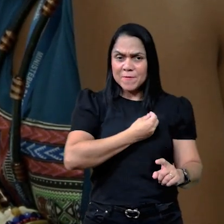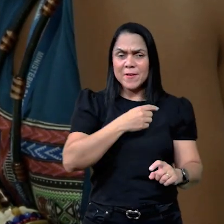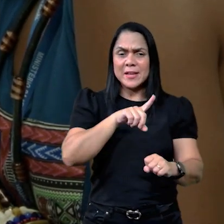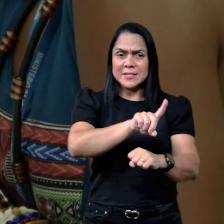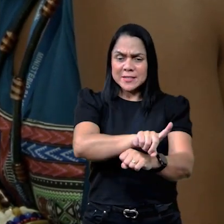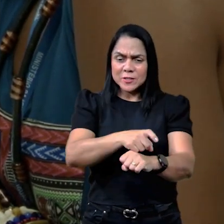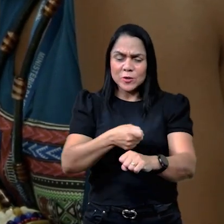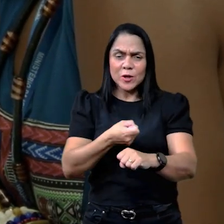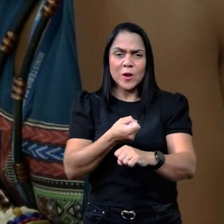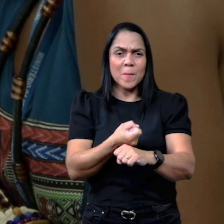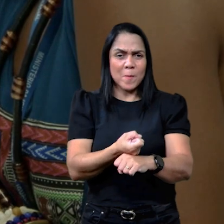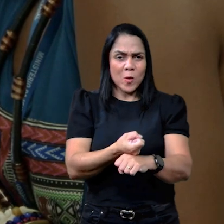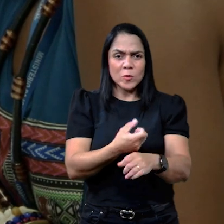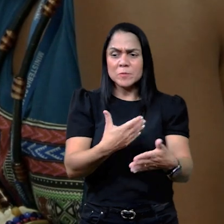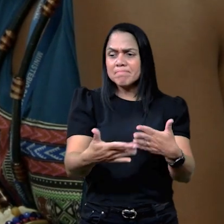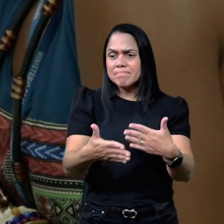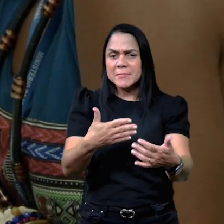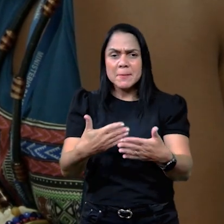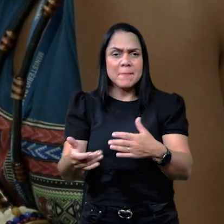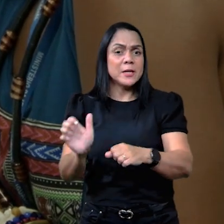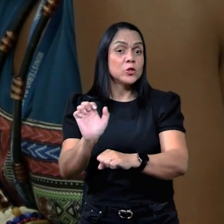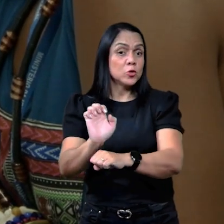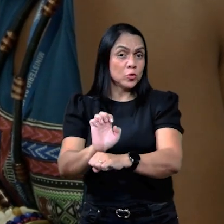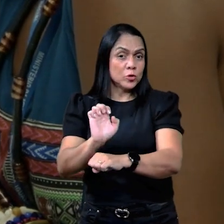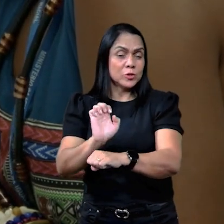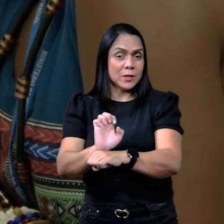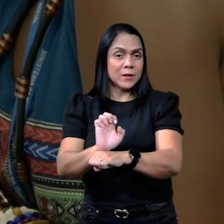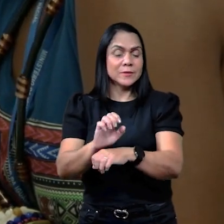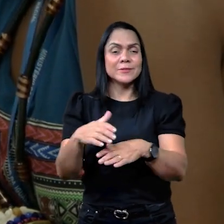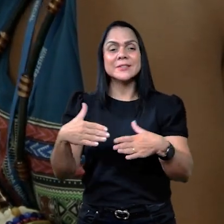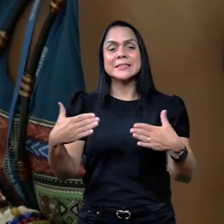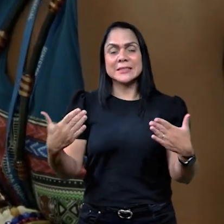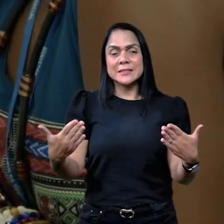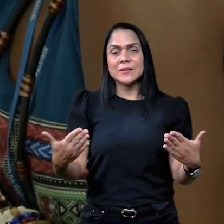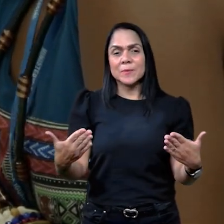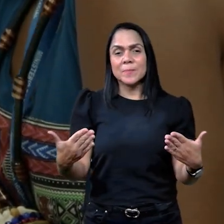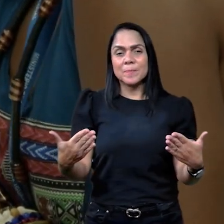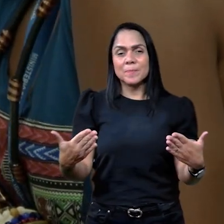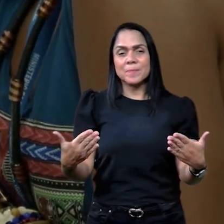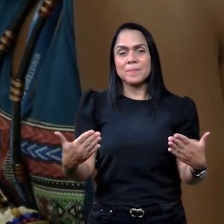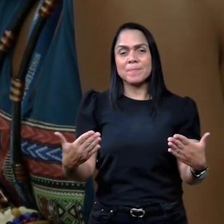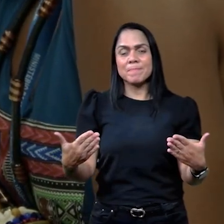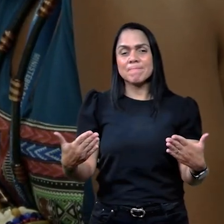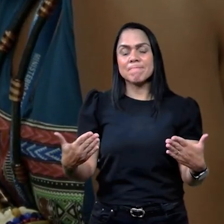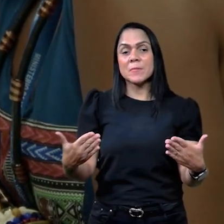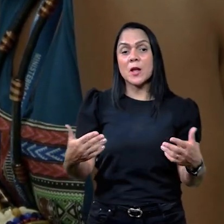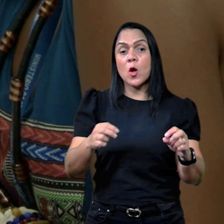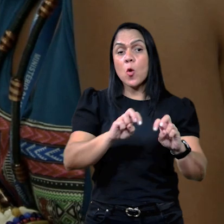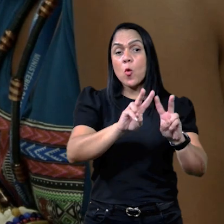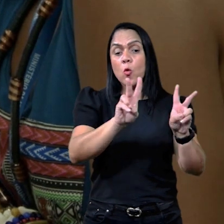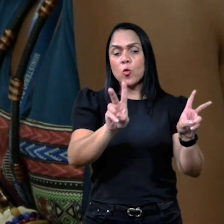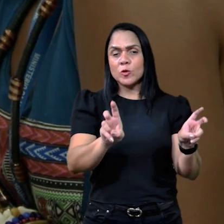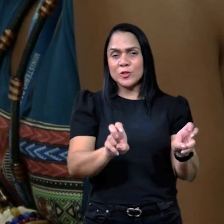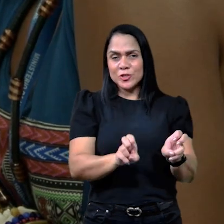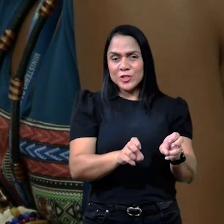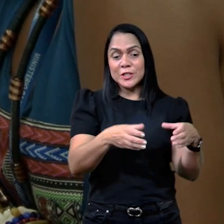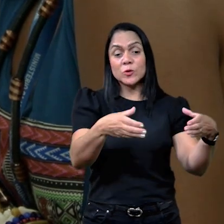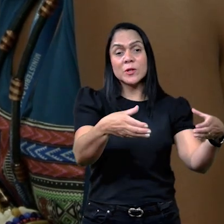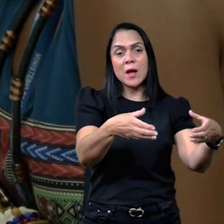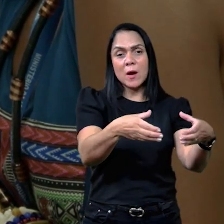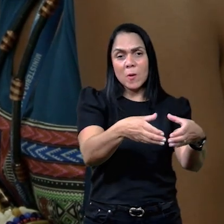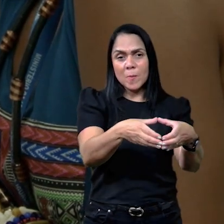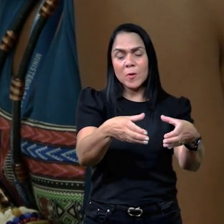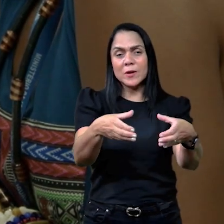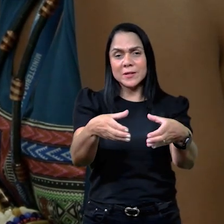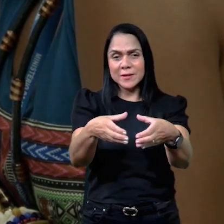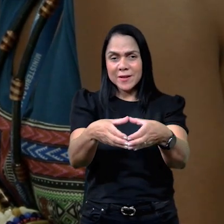né, independe do Estado. Então, de fato, né, a titulação, as comunidades,